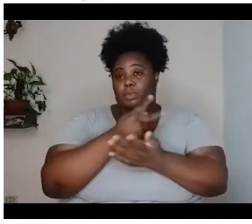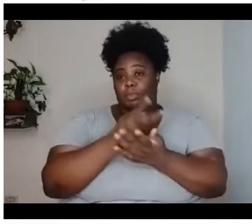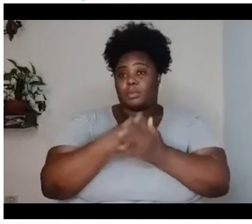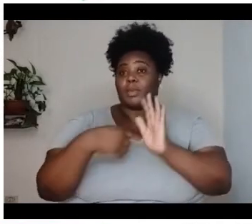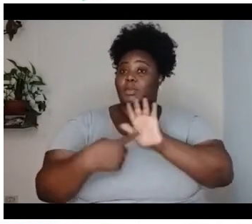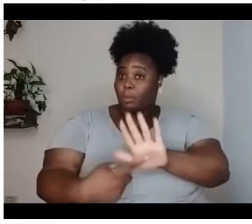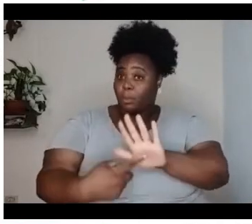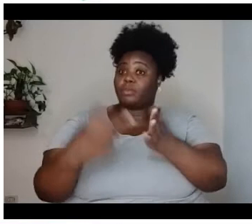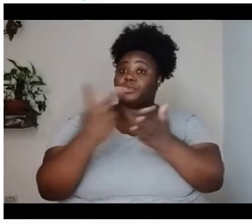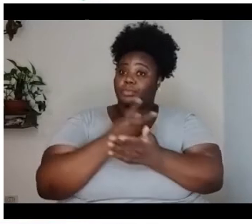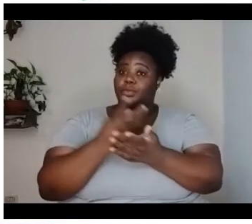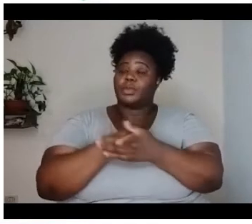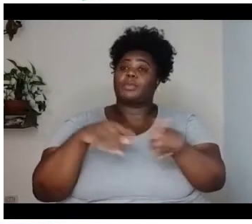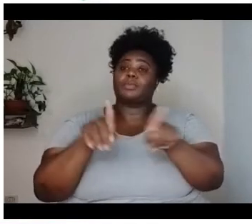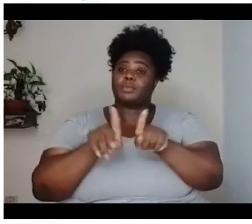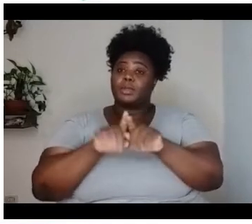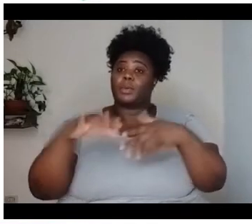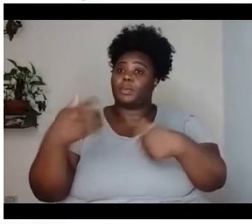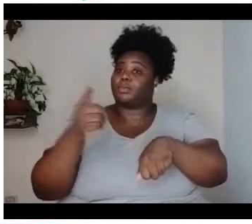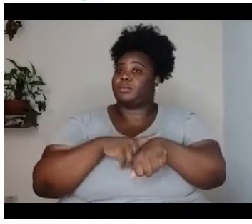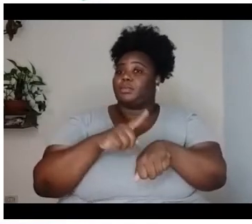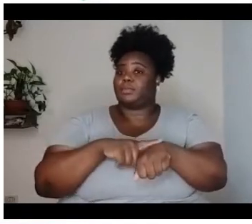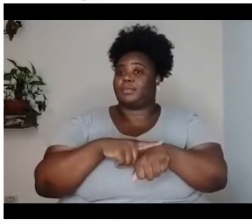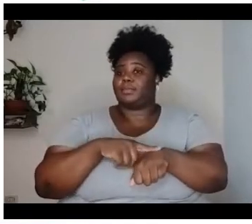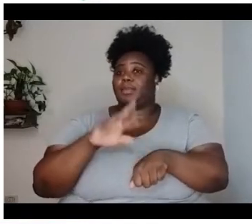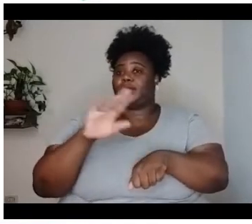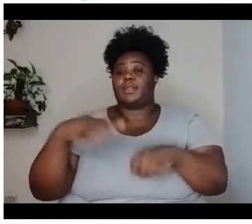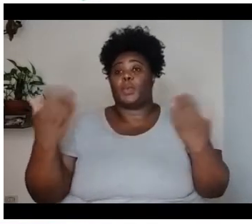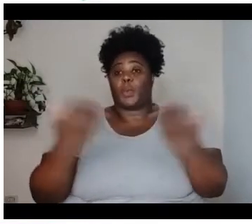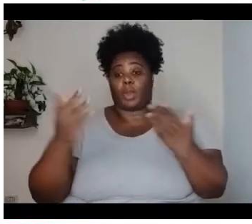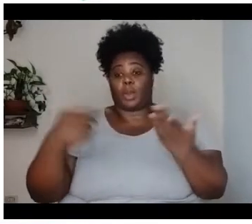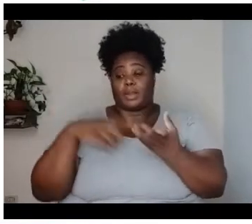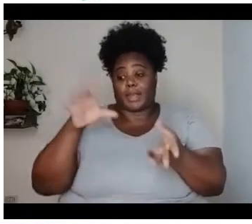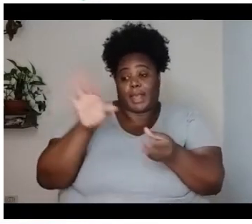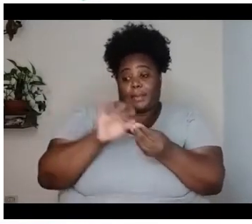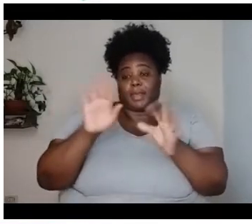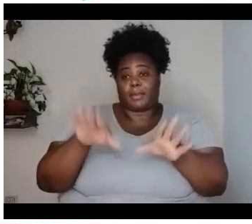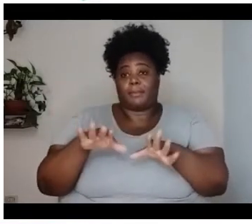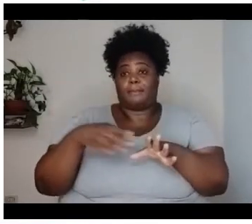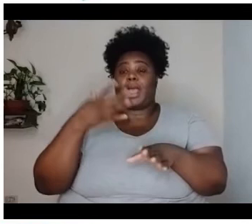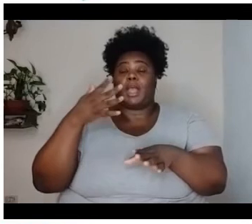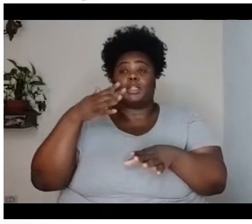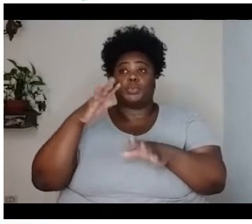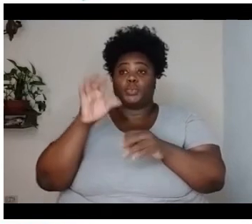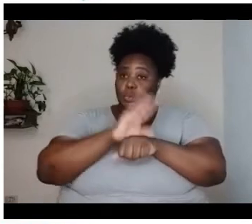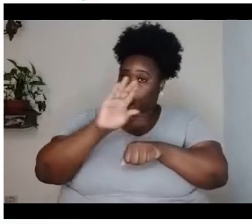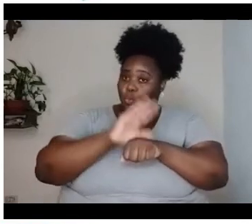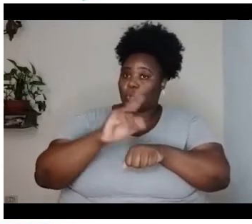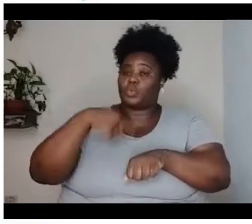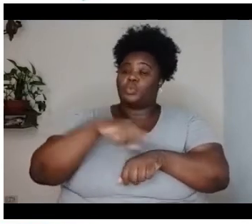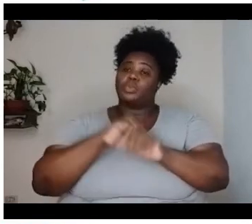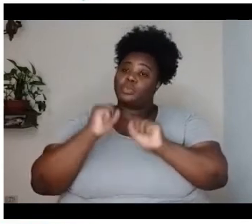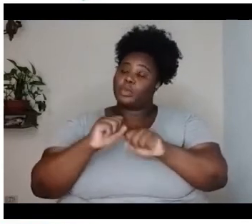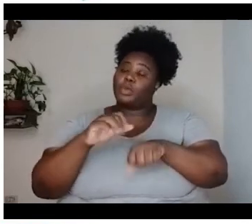meus erros assim quando tem tempo, né? Não um Zoom como esse que é pequeno, mas quando eu dou um workshop que a gente pode conversar sobre o